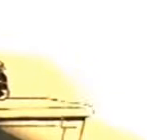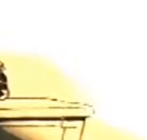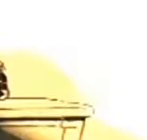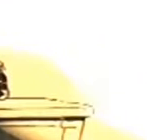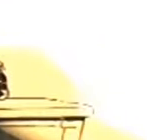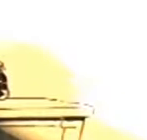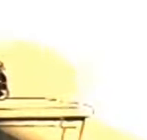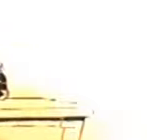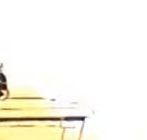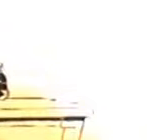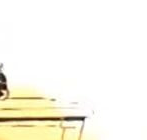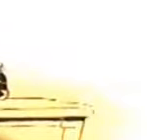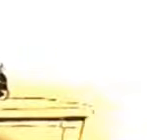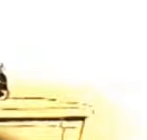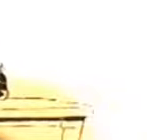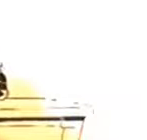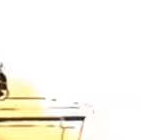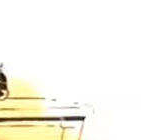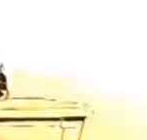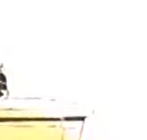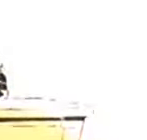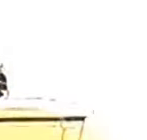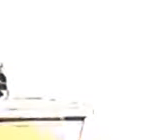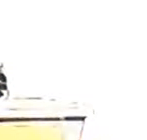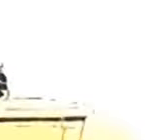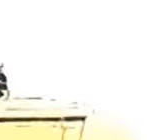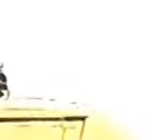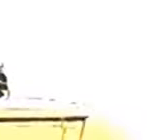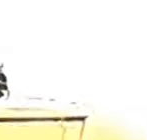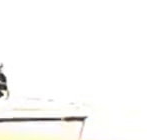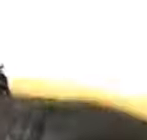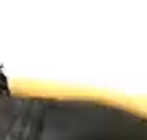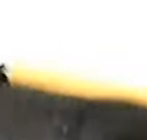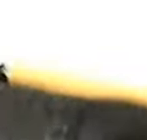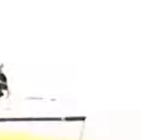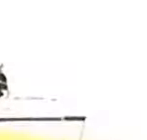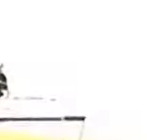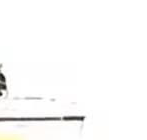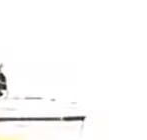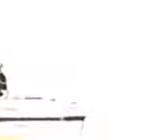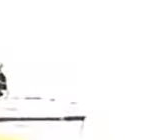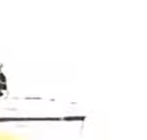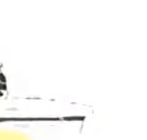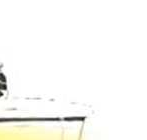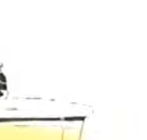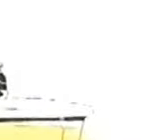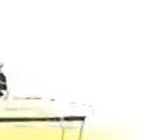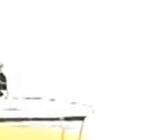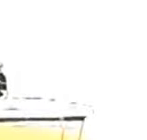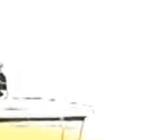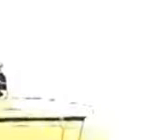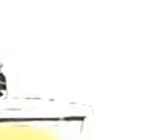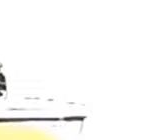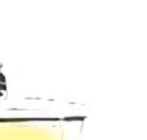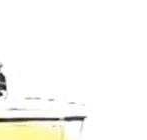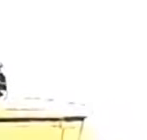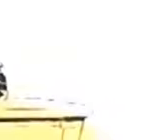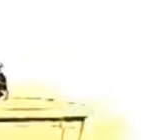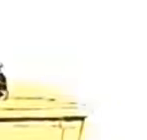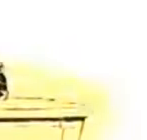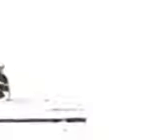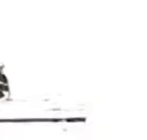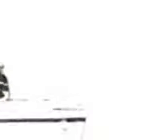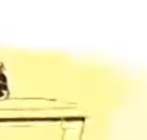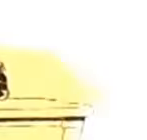renunciou 9 meses depois de ser eleito pelo Congresso. A economia não ia lá bem das pernas e parte do povo já não